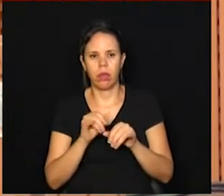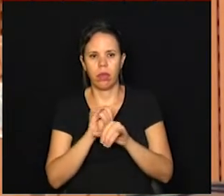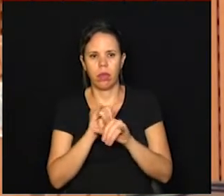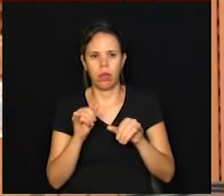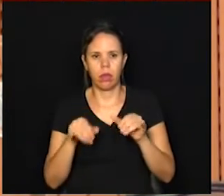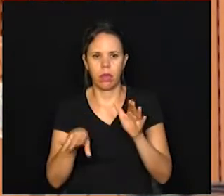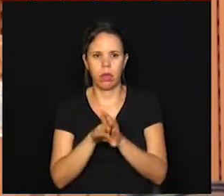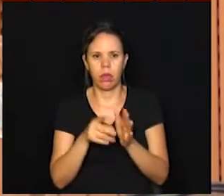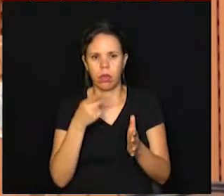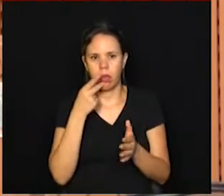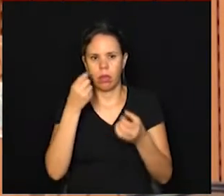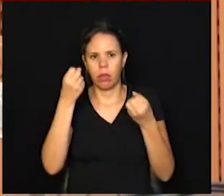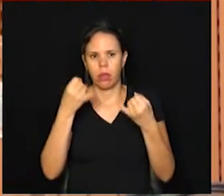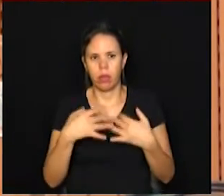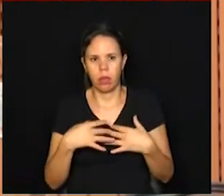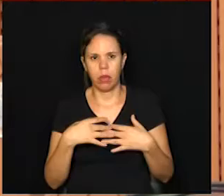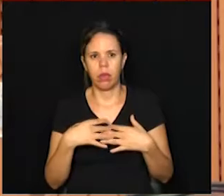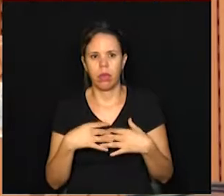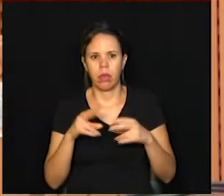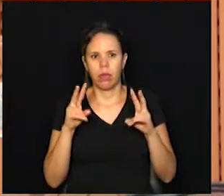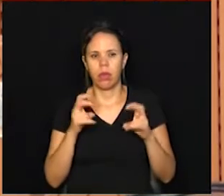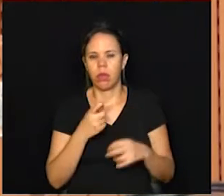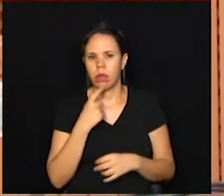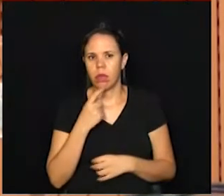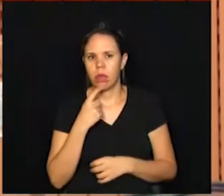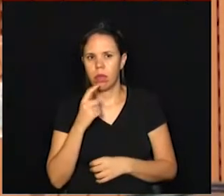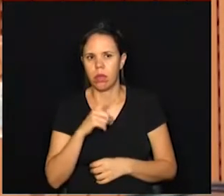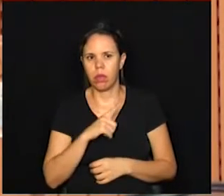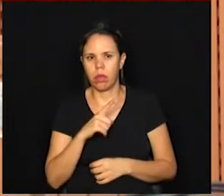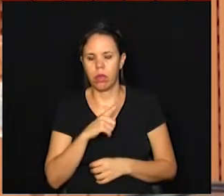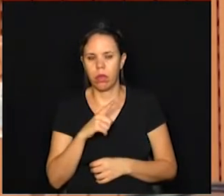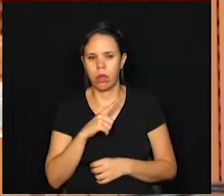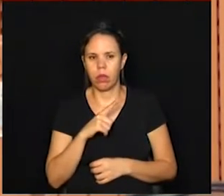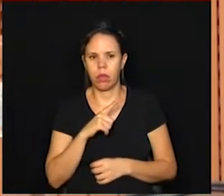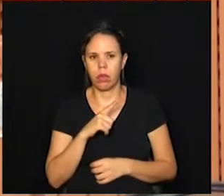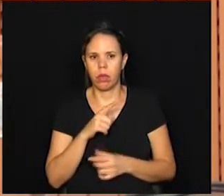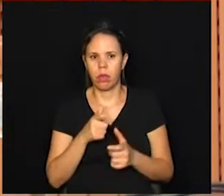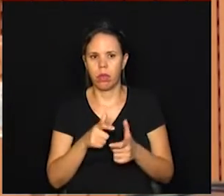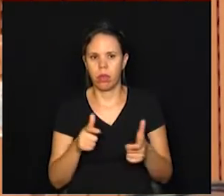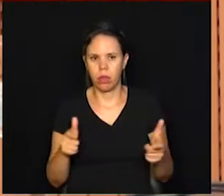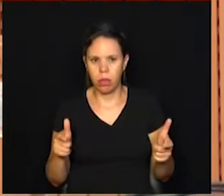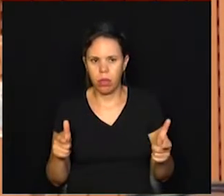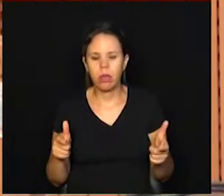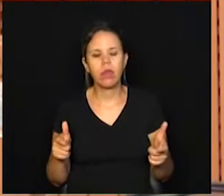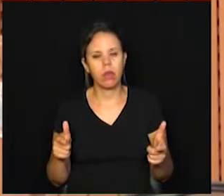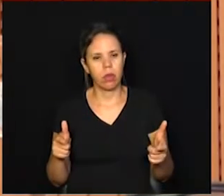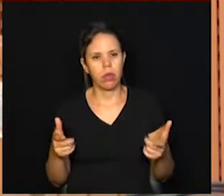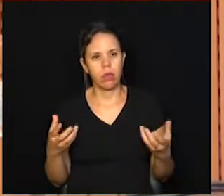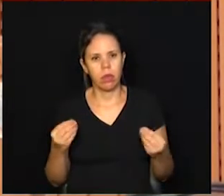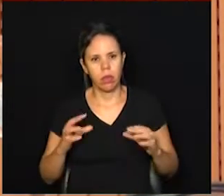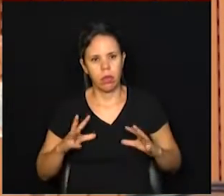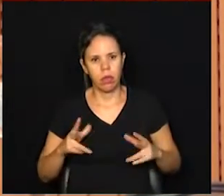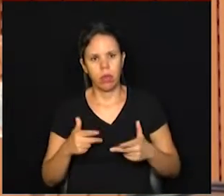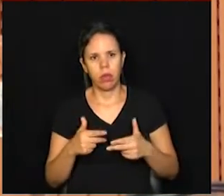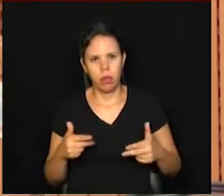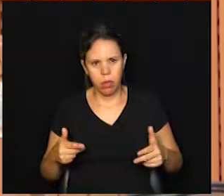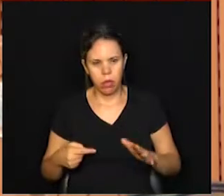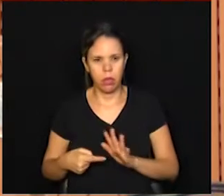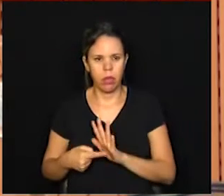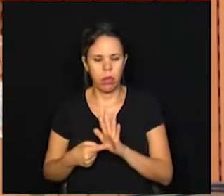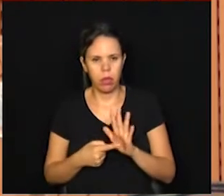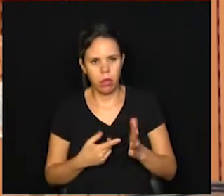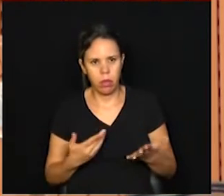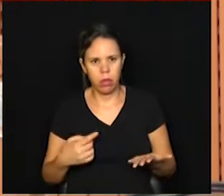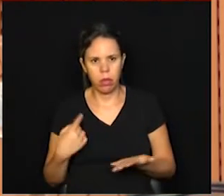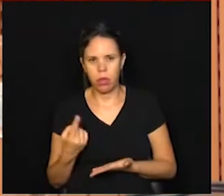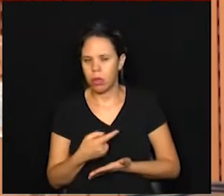redação comenta sobre Campinas, elas têm que ser amplamente checadas em todas as direções.